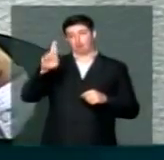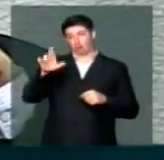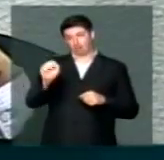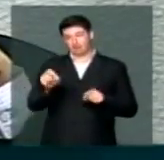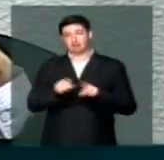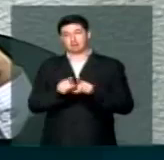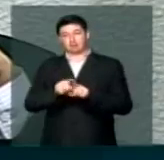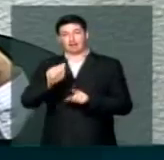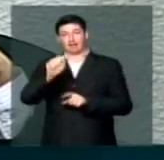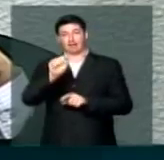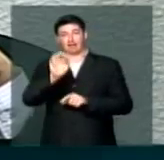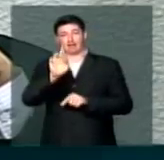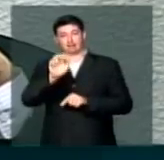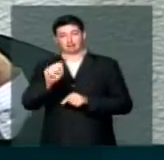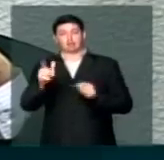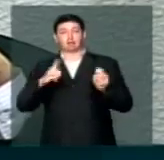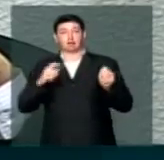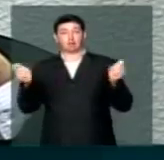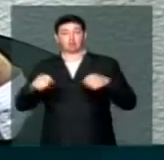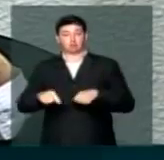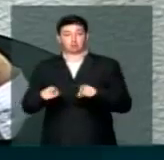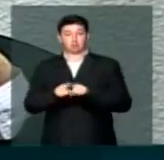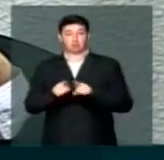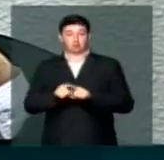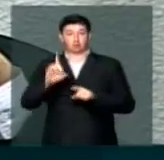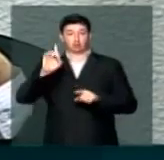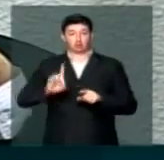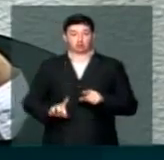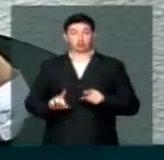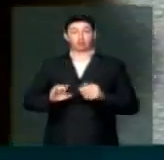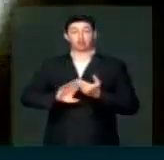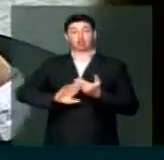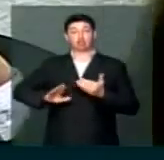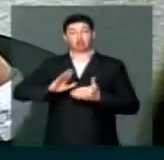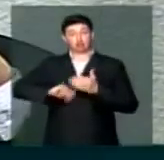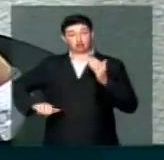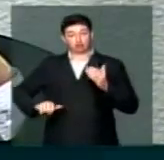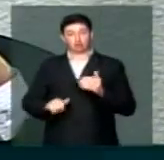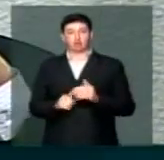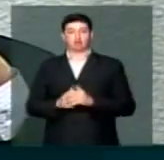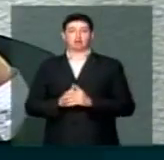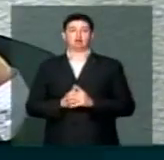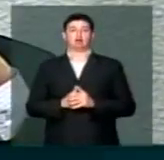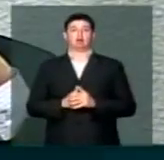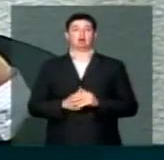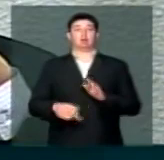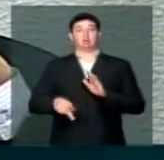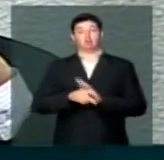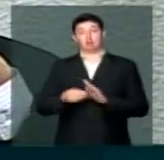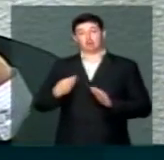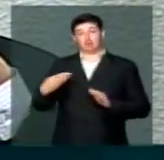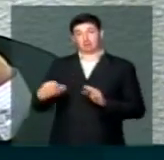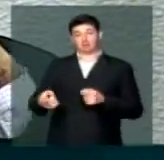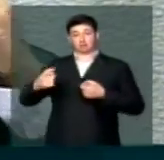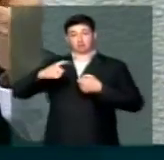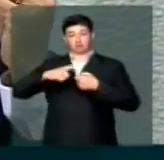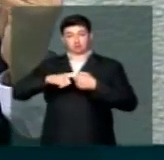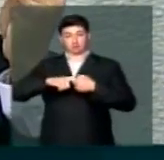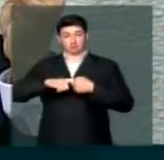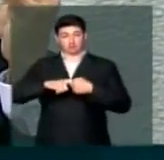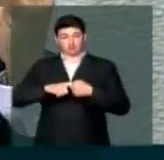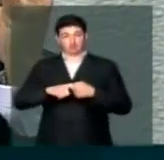Petrobras. Encontra-se ali prevista a possibilidade do exercício de direito de exclusão ou de diluição da participação